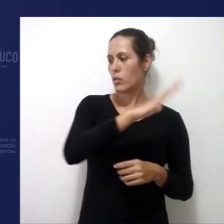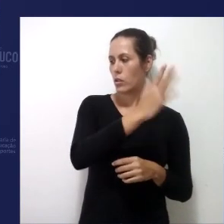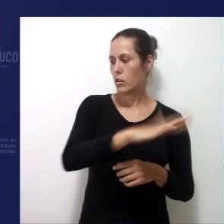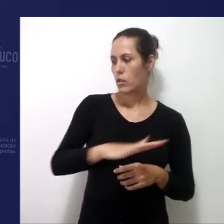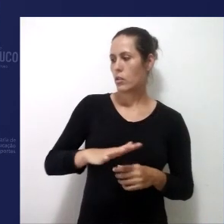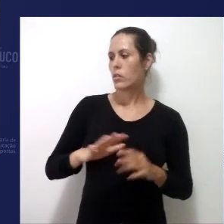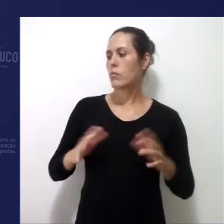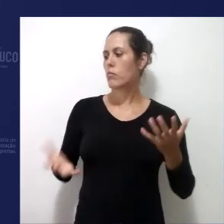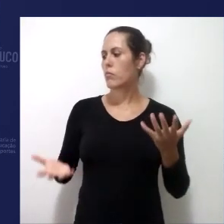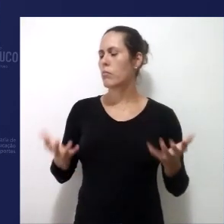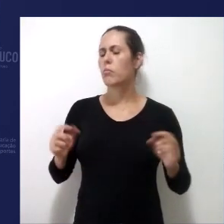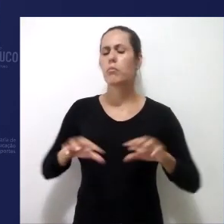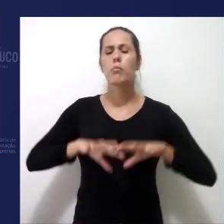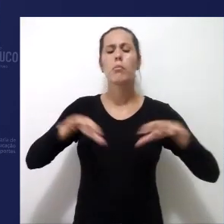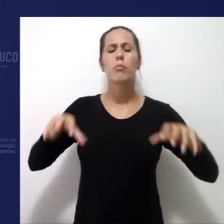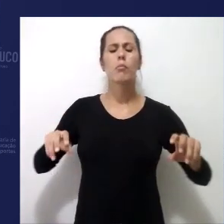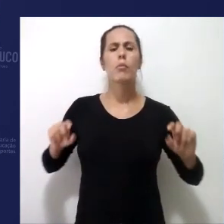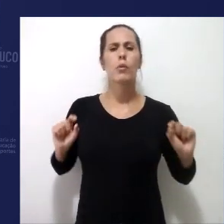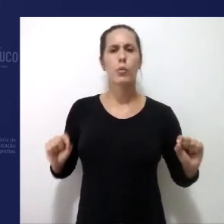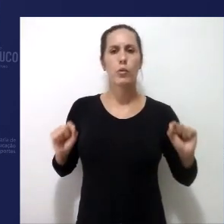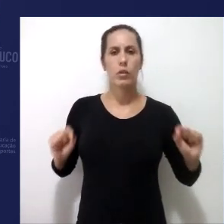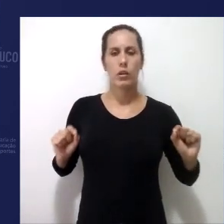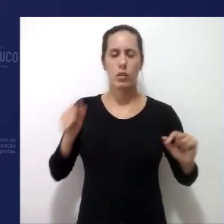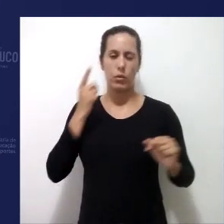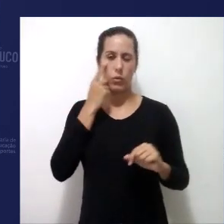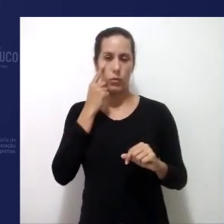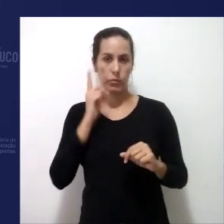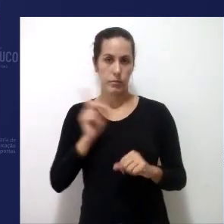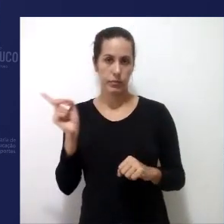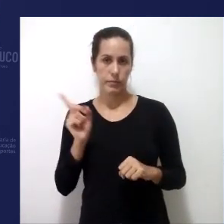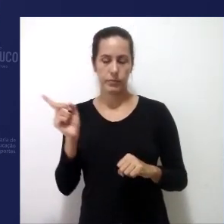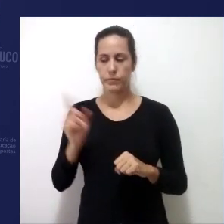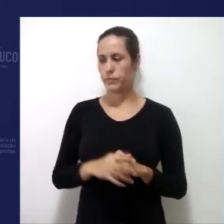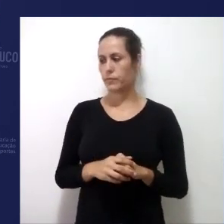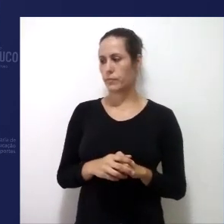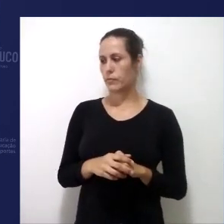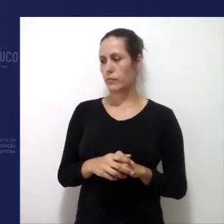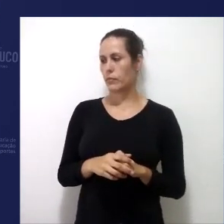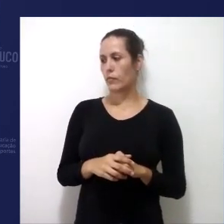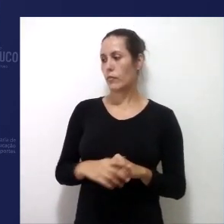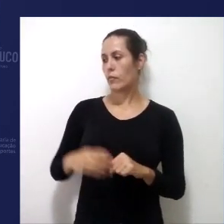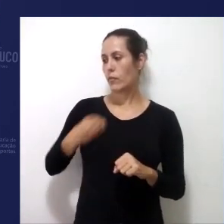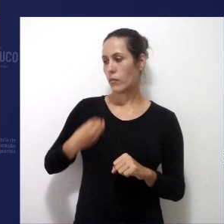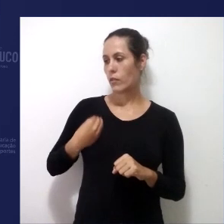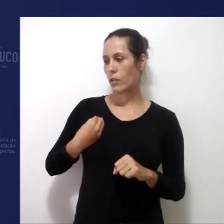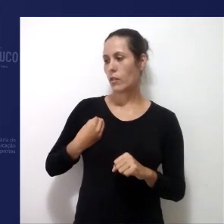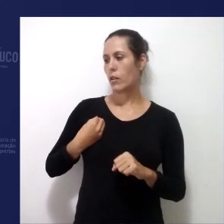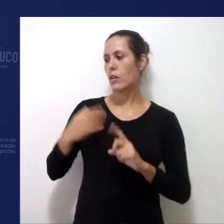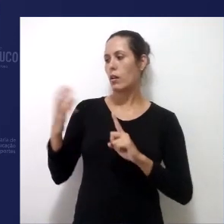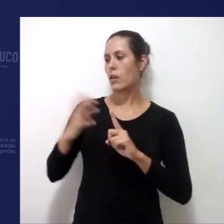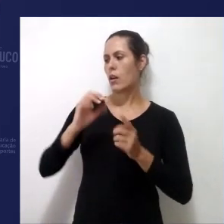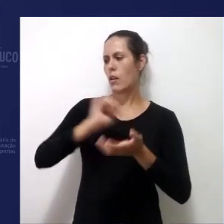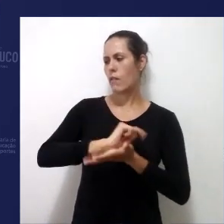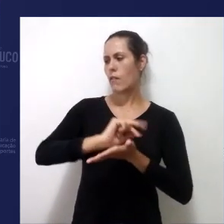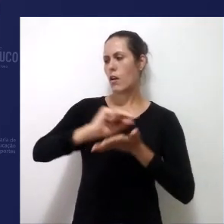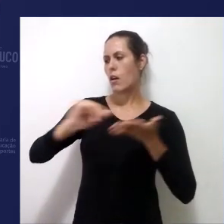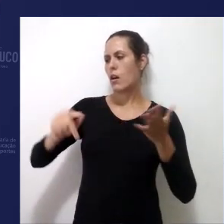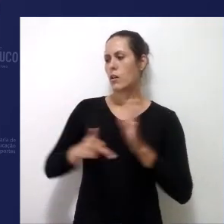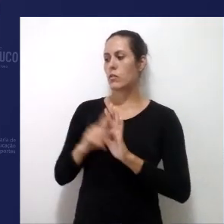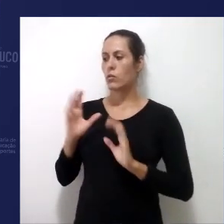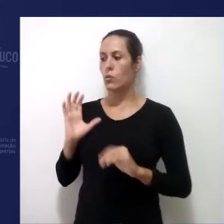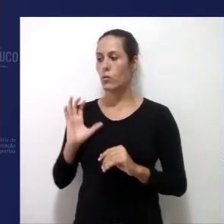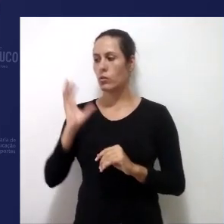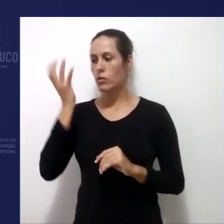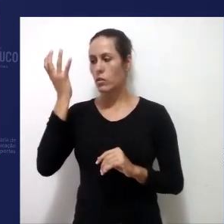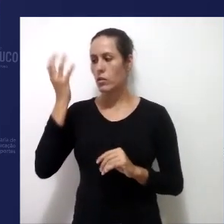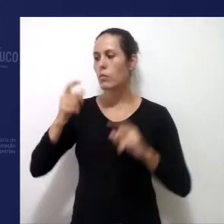na telinha quando se fala de continentalidade e maritimidade. Existem